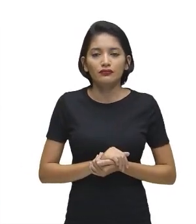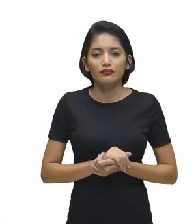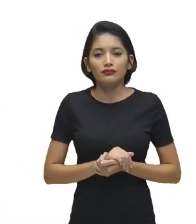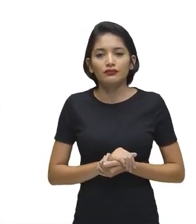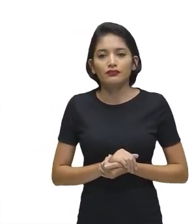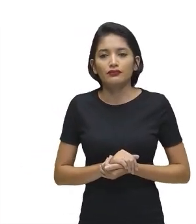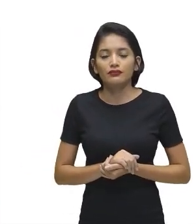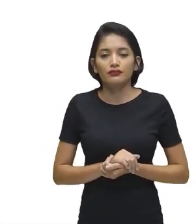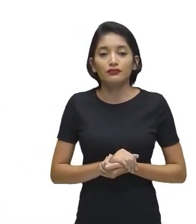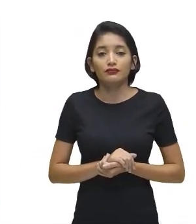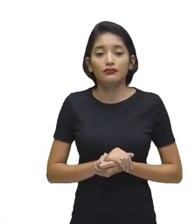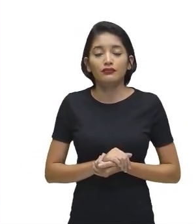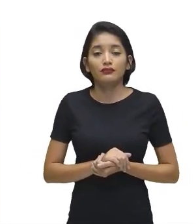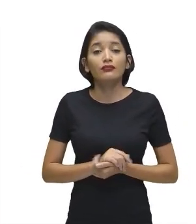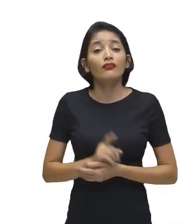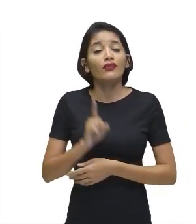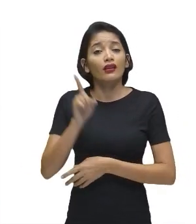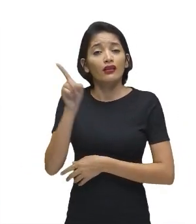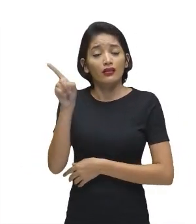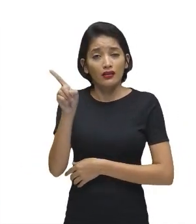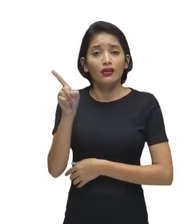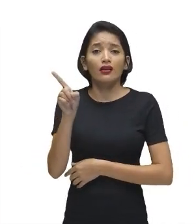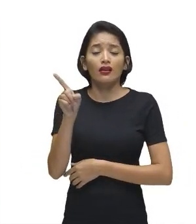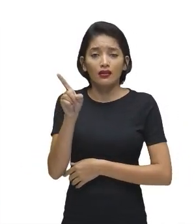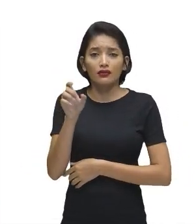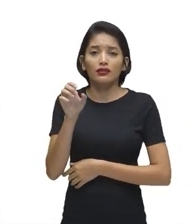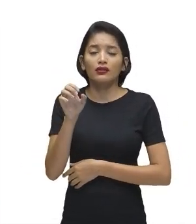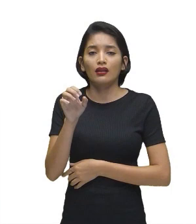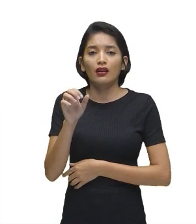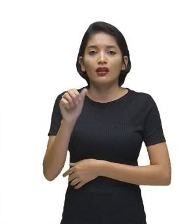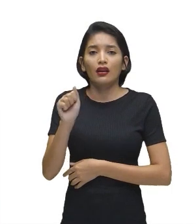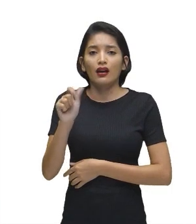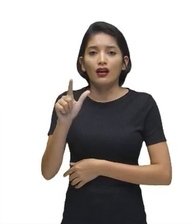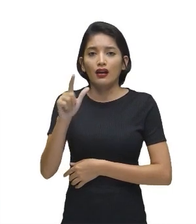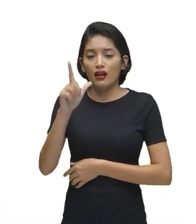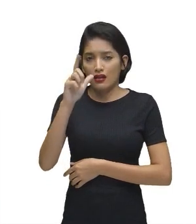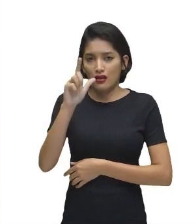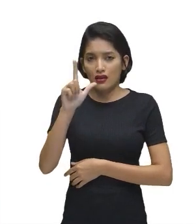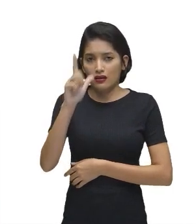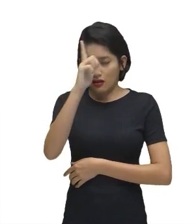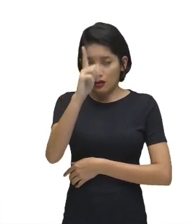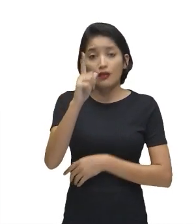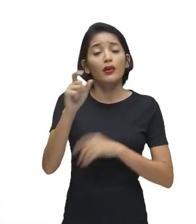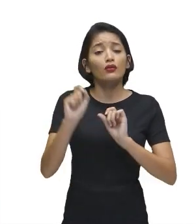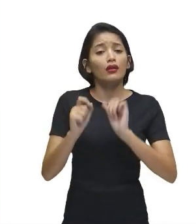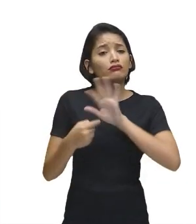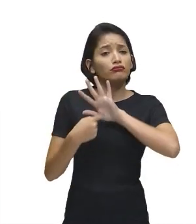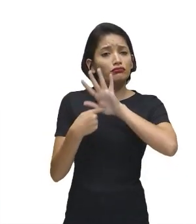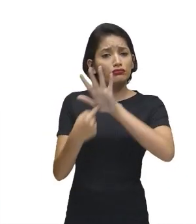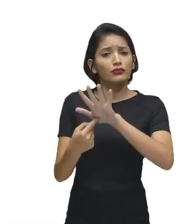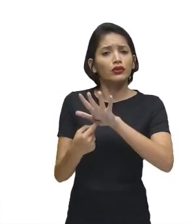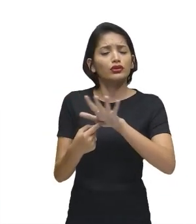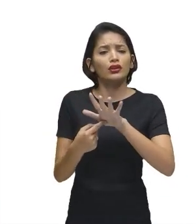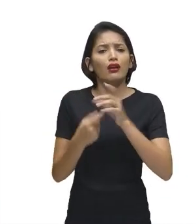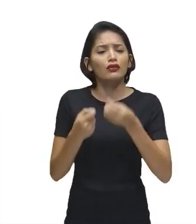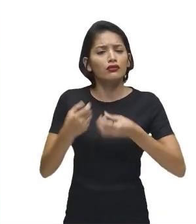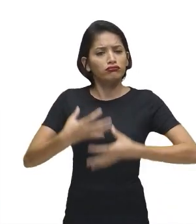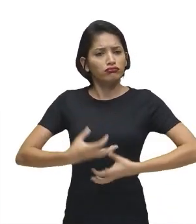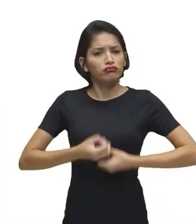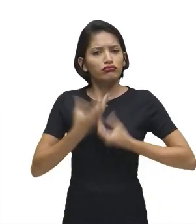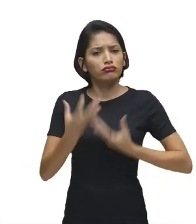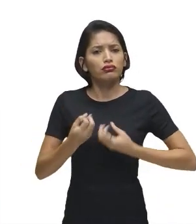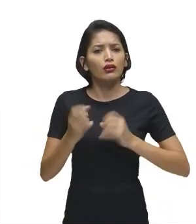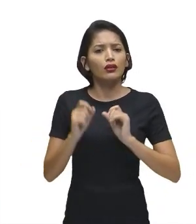Lá na Alemanha, surgiu um outro movimento artístico chamado expressionismo, que ele era contra esse